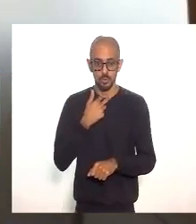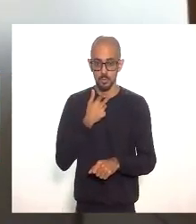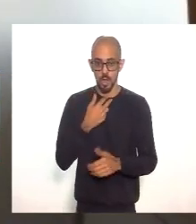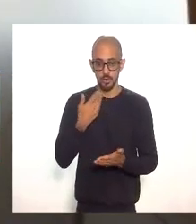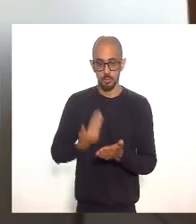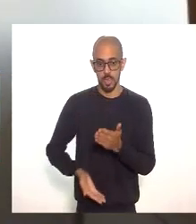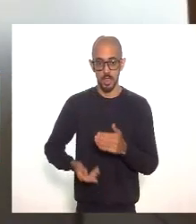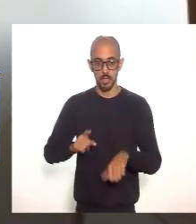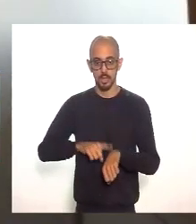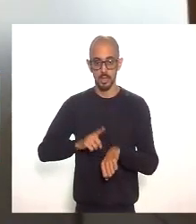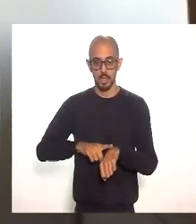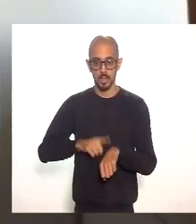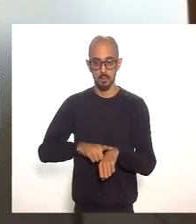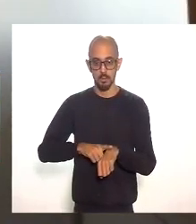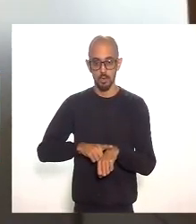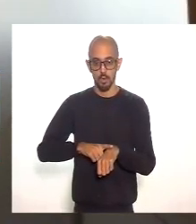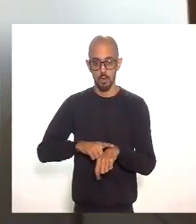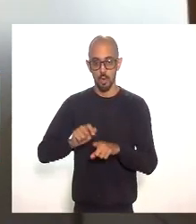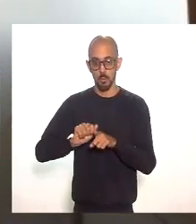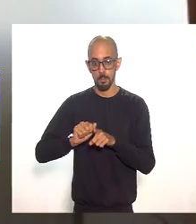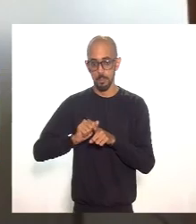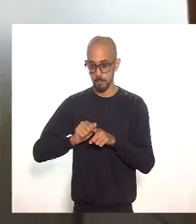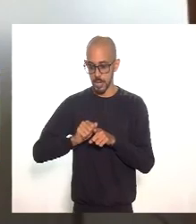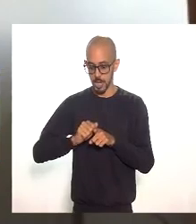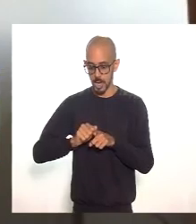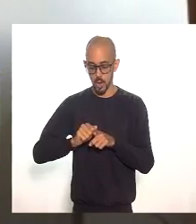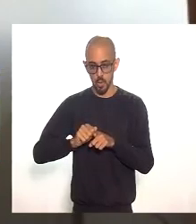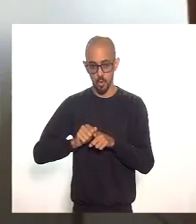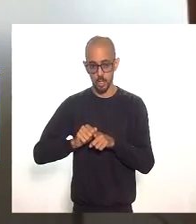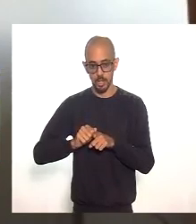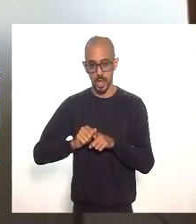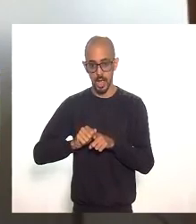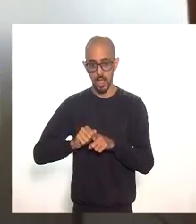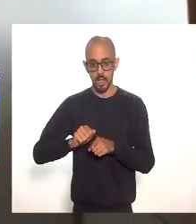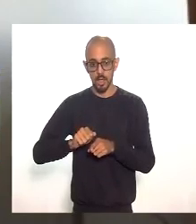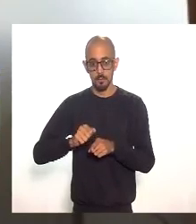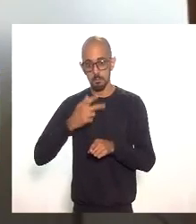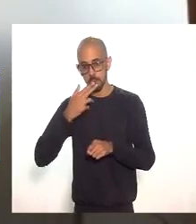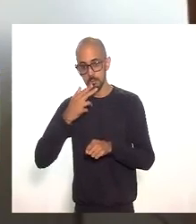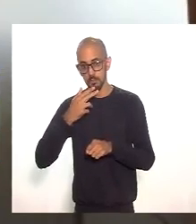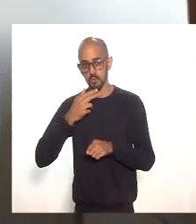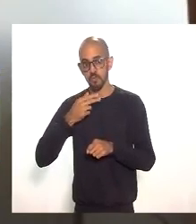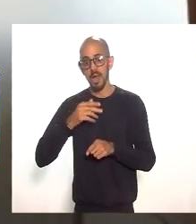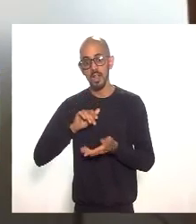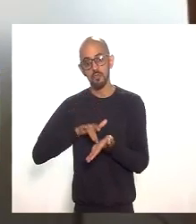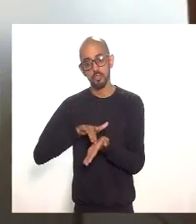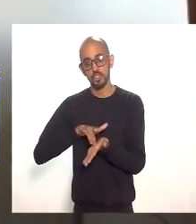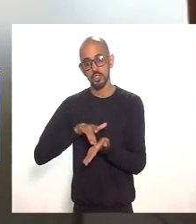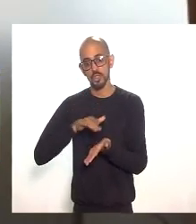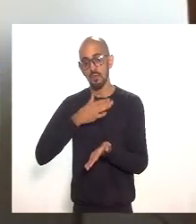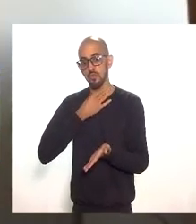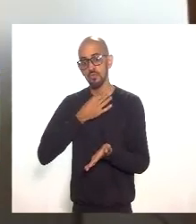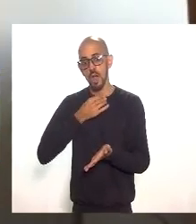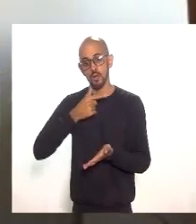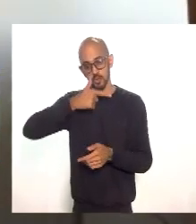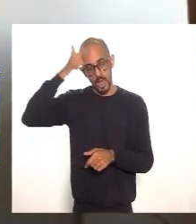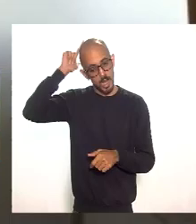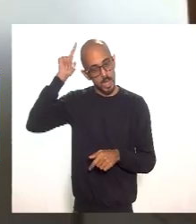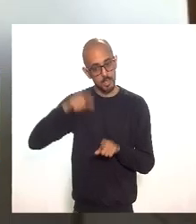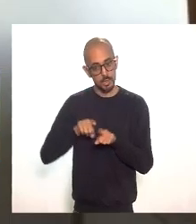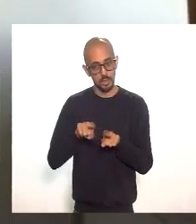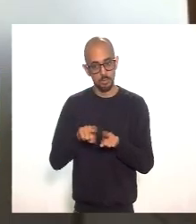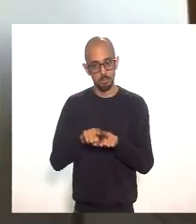pneu supostamente careca, arranhão na lataria e licenciamento atrasado.